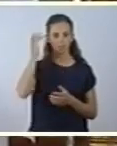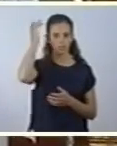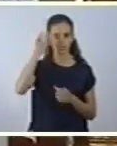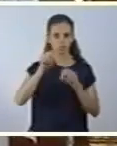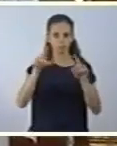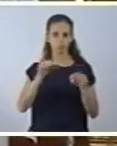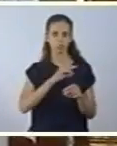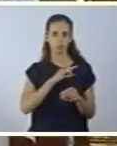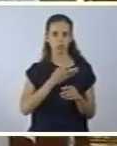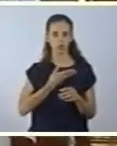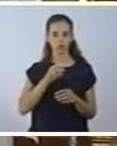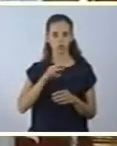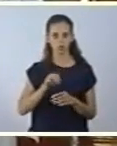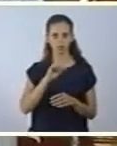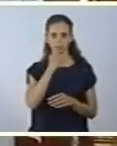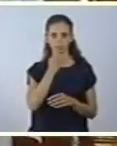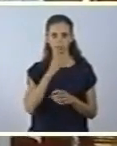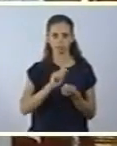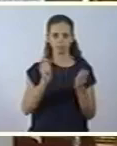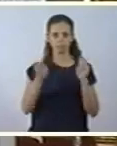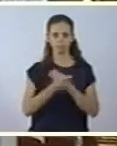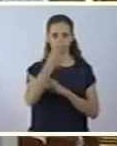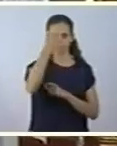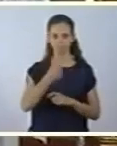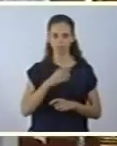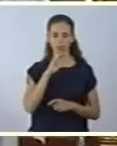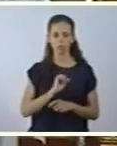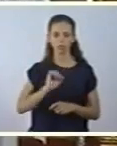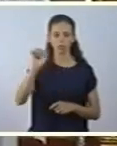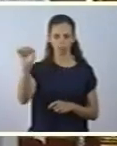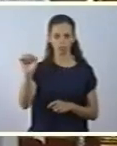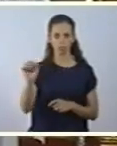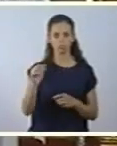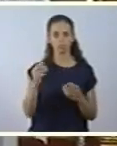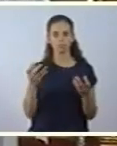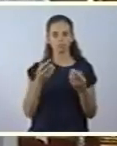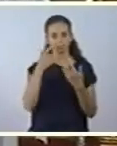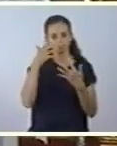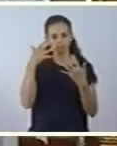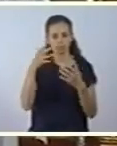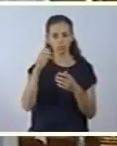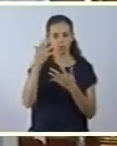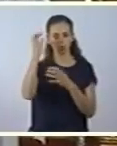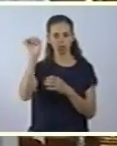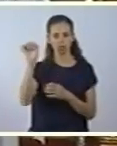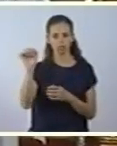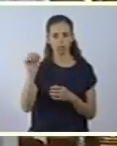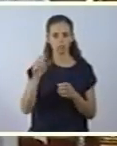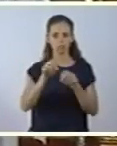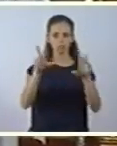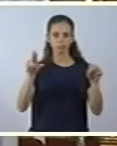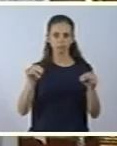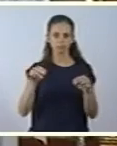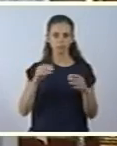Santificai, Senhor, estes dons pelo mistério da transfiguração do vosso Filho e com o esplendor da sua glória, purificai-nos